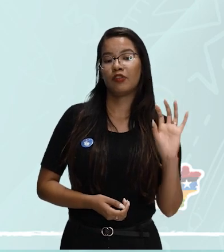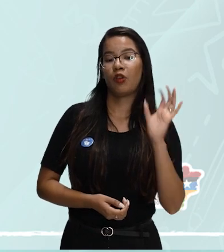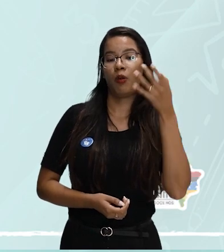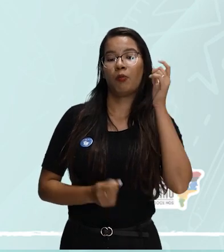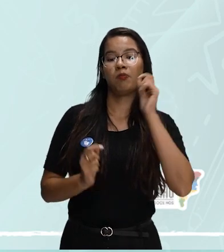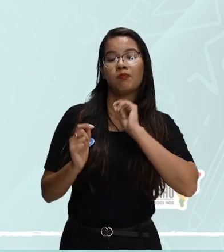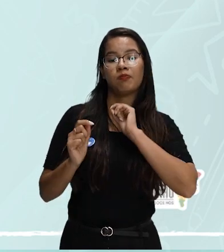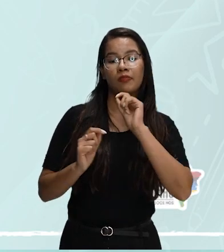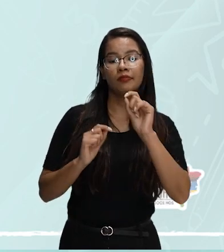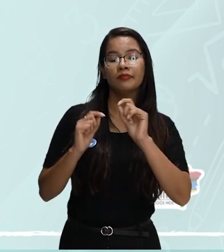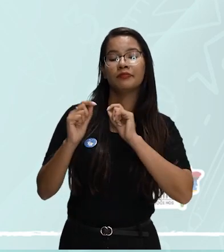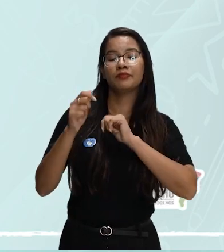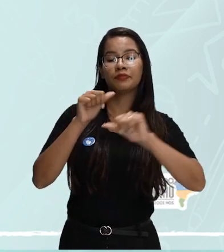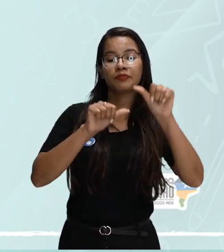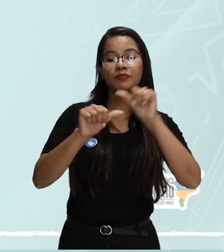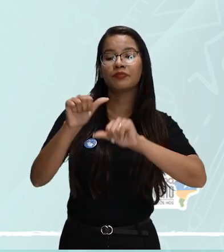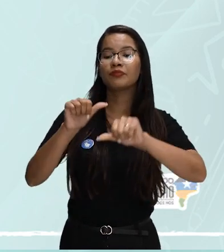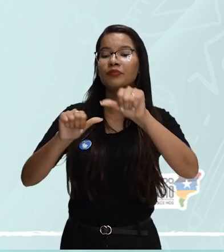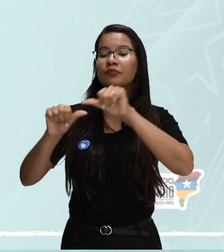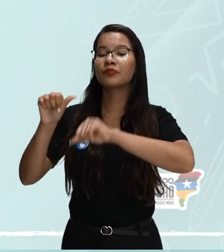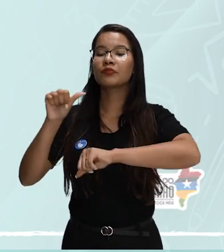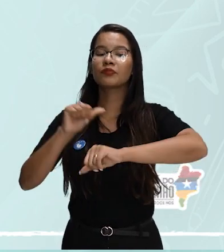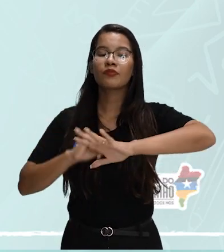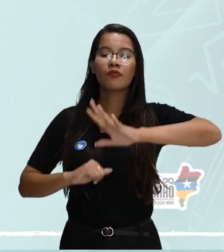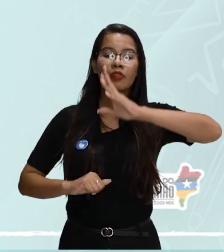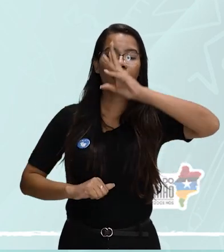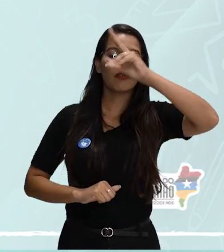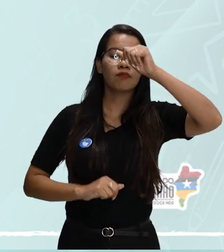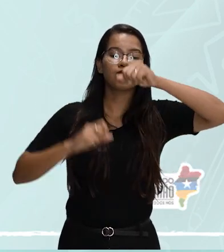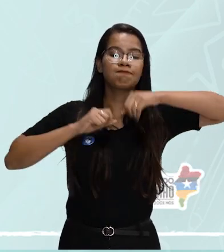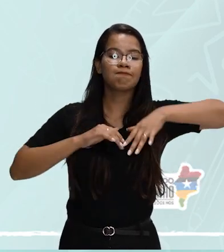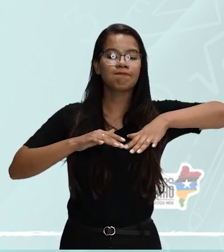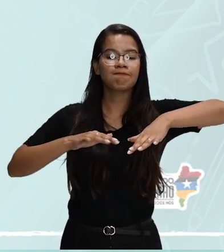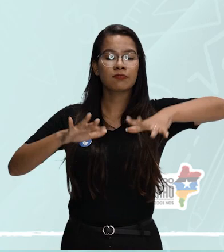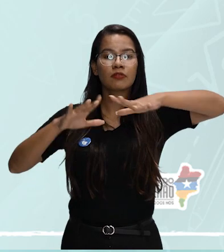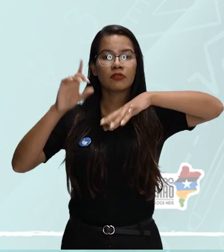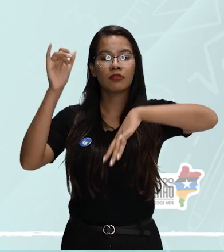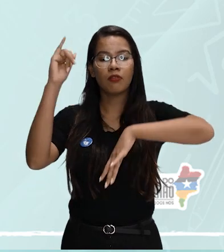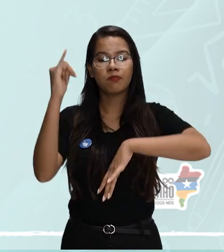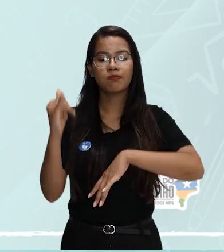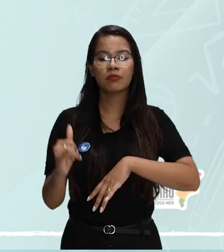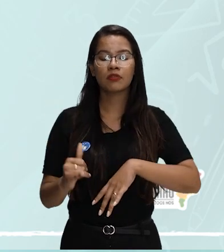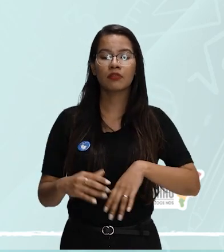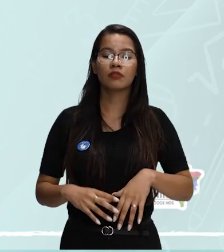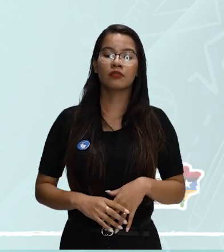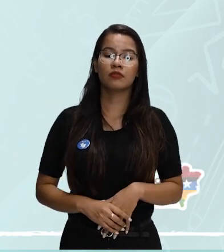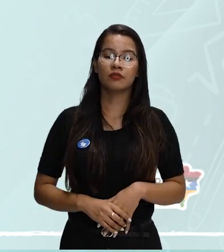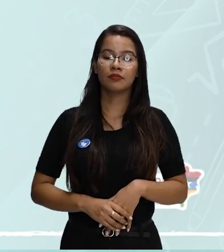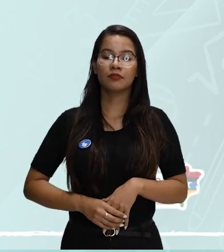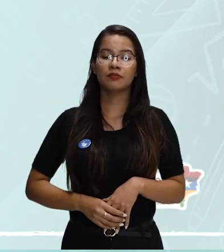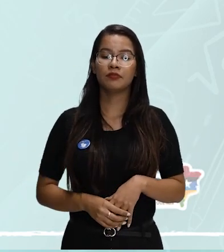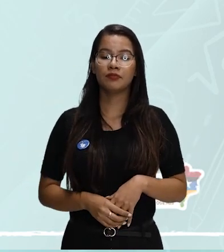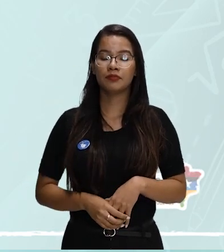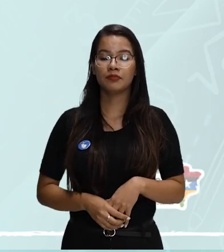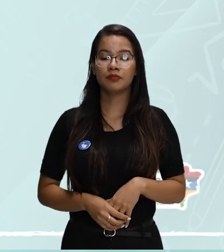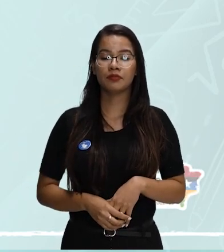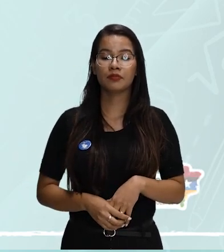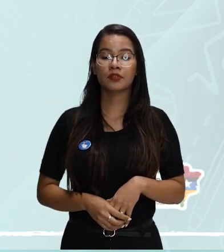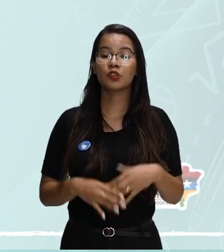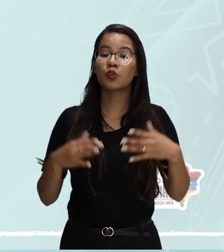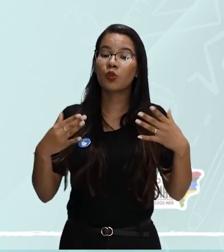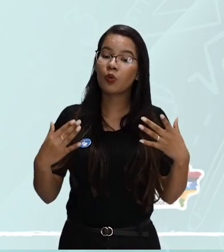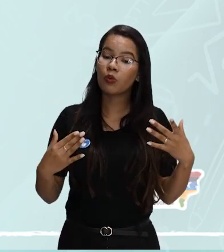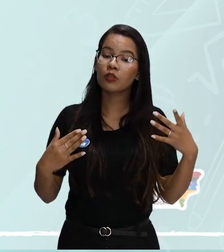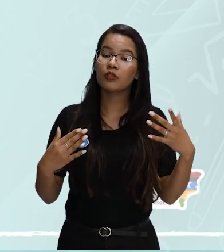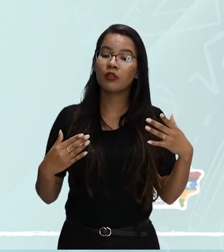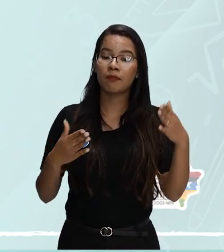na mudança de velocidade de propagação da onda, né? No caso aqui, a onda da luz, que é a onda eletromagnética,